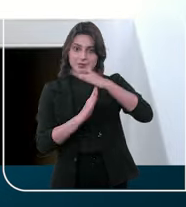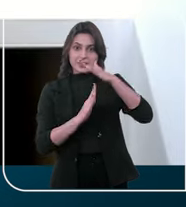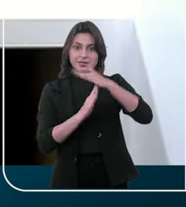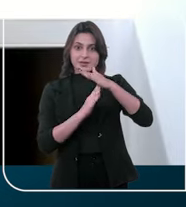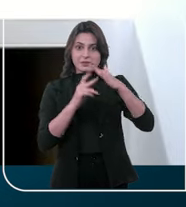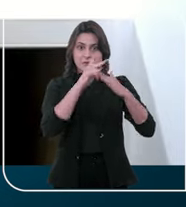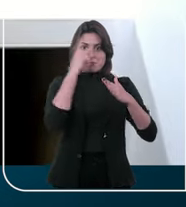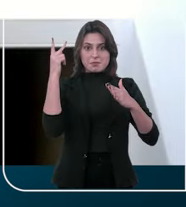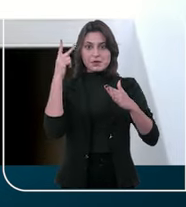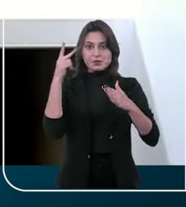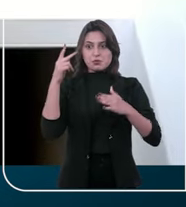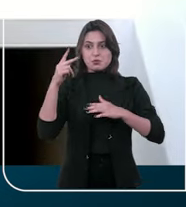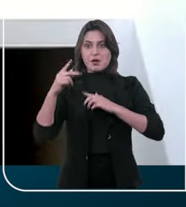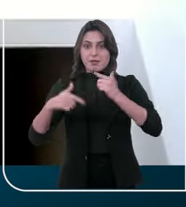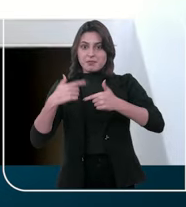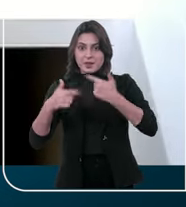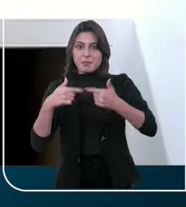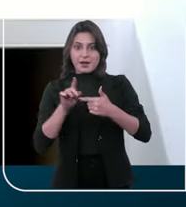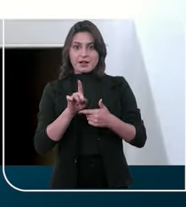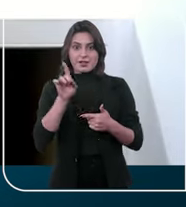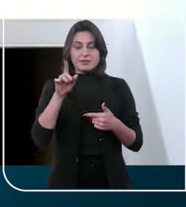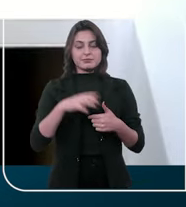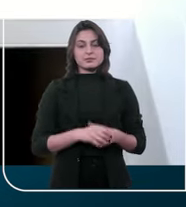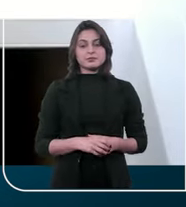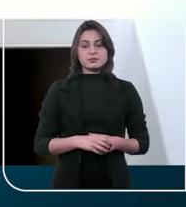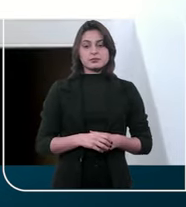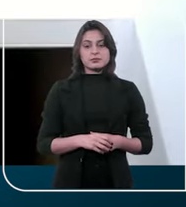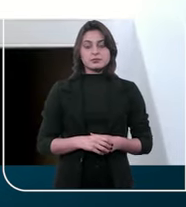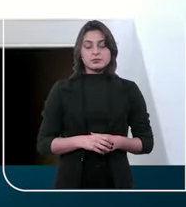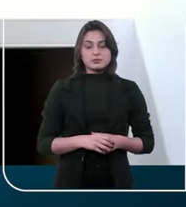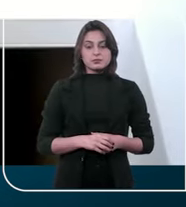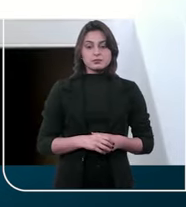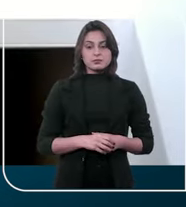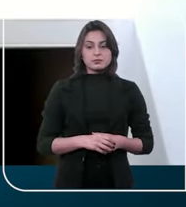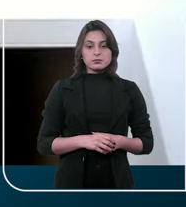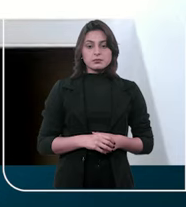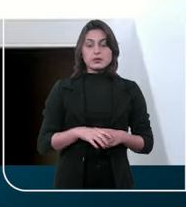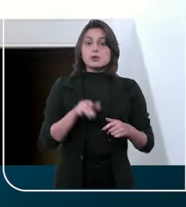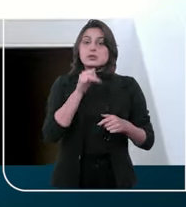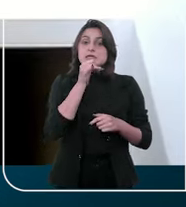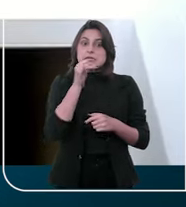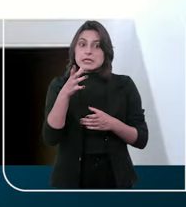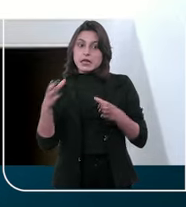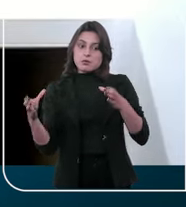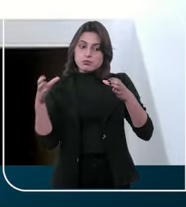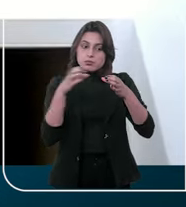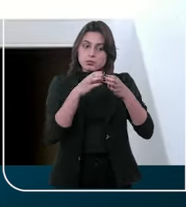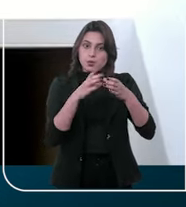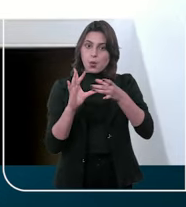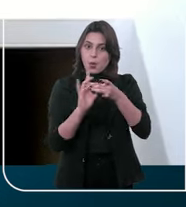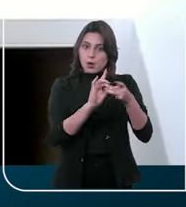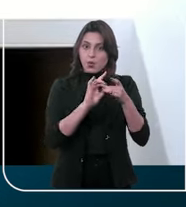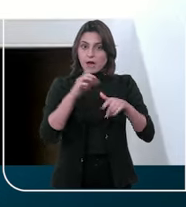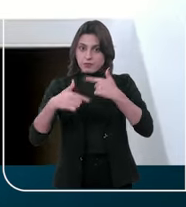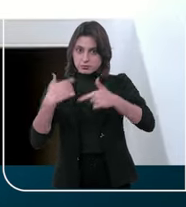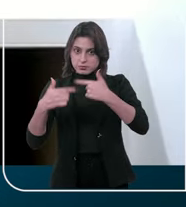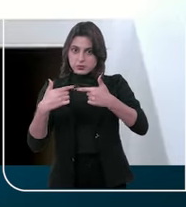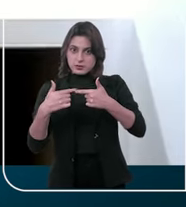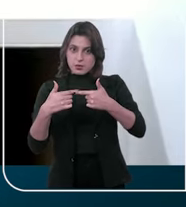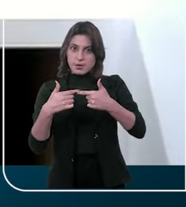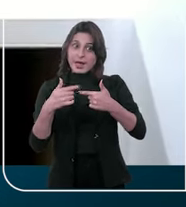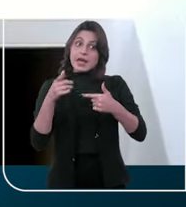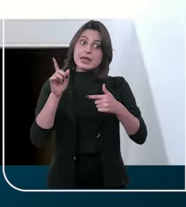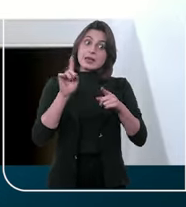uma correlação com a função, né? Então, havendo uma correlação com a função e tendo sido praticado o crime no exercício do